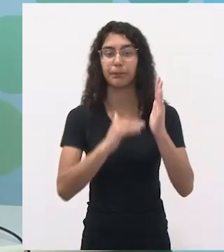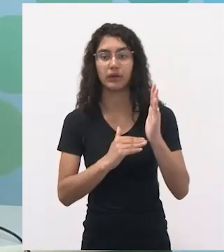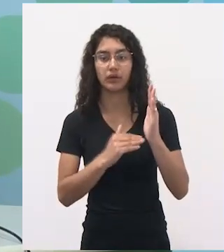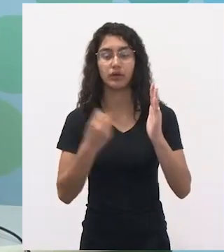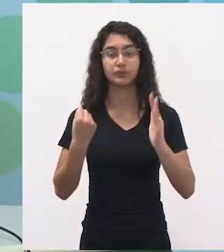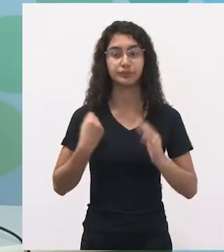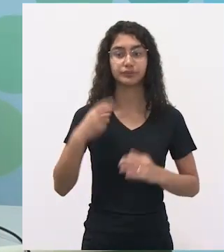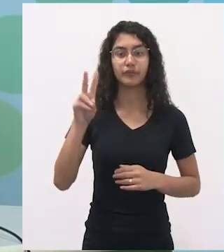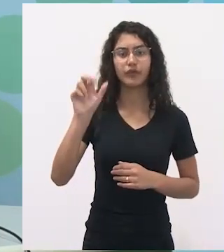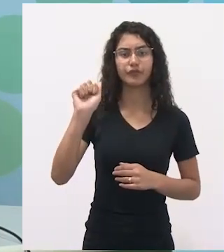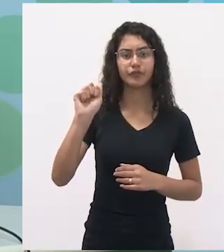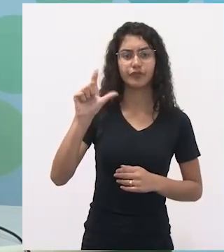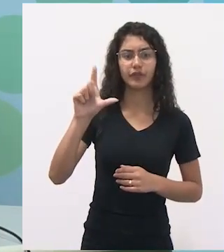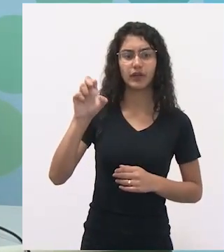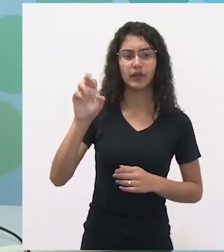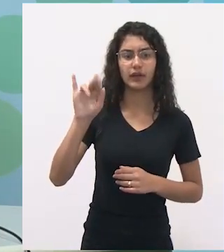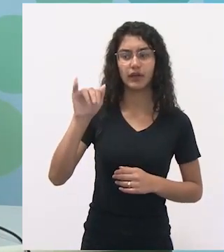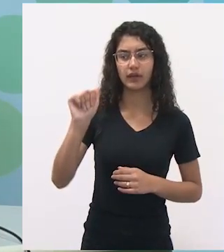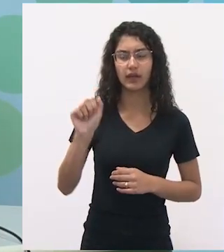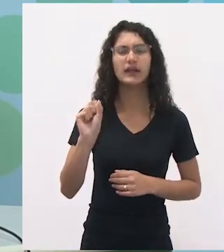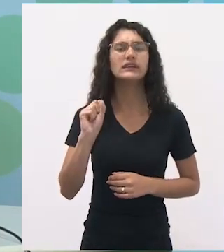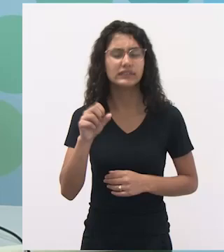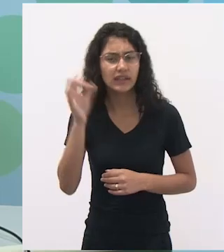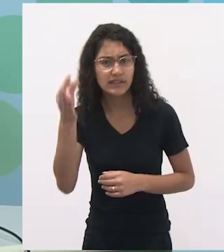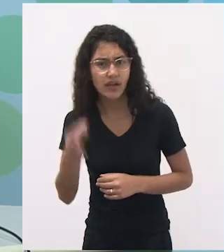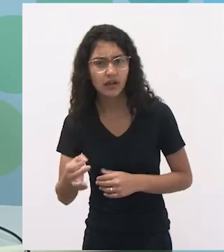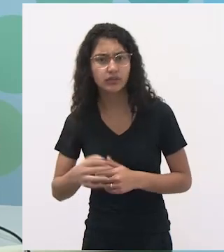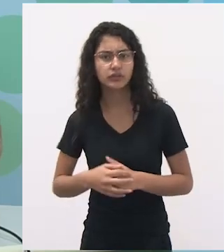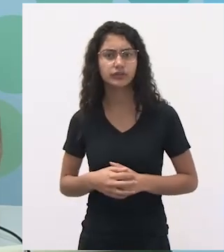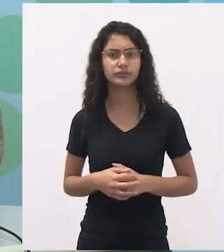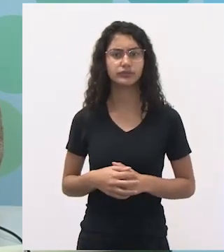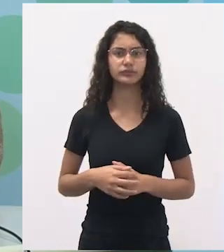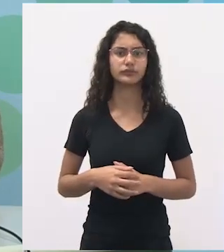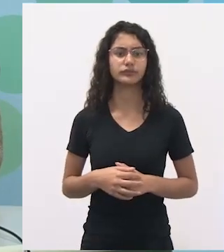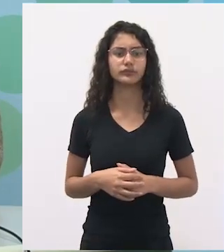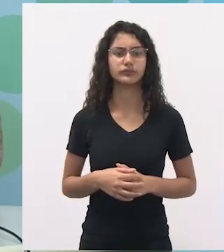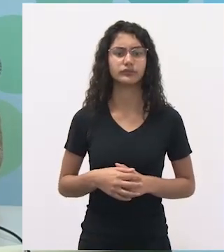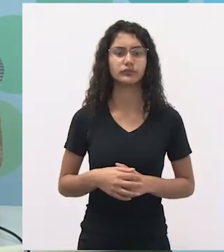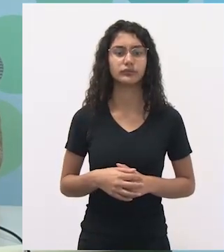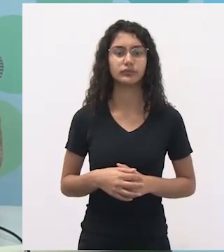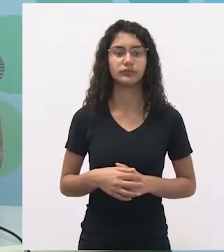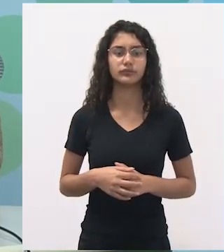Valéria Marques, é isso mesmo? Ele coloca aqui para nós.